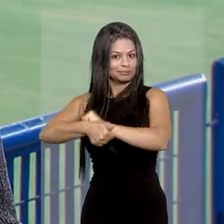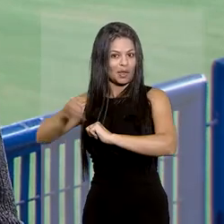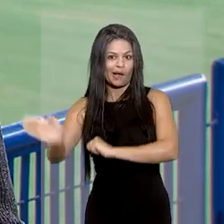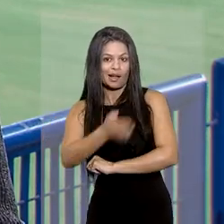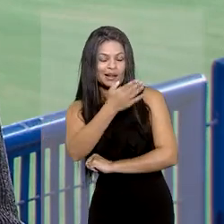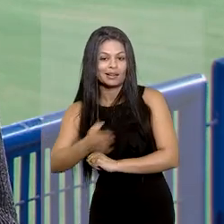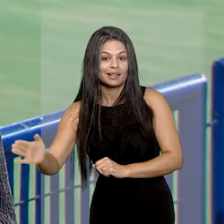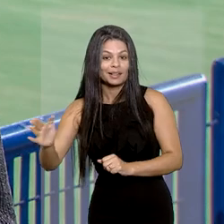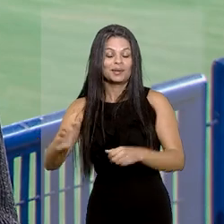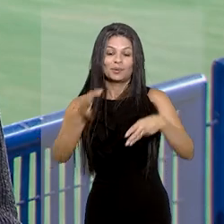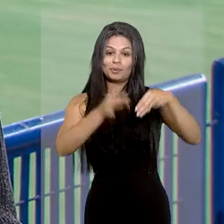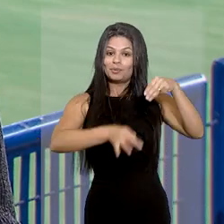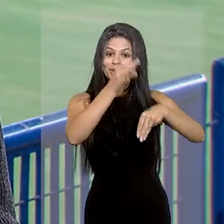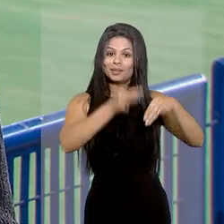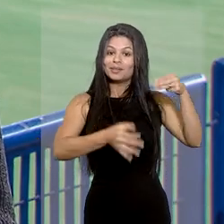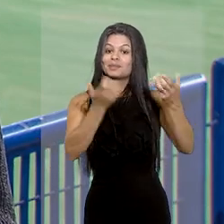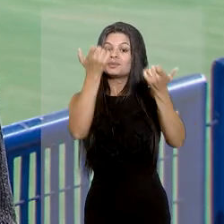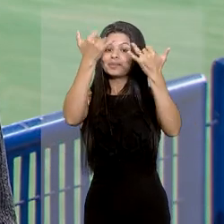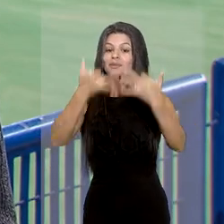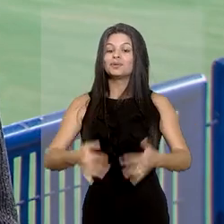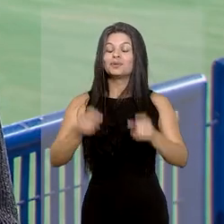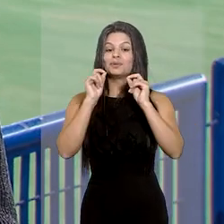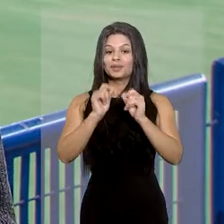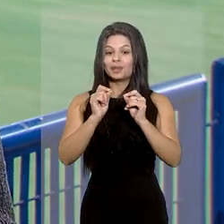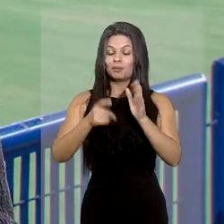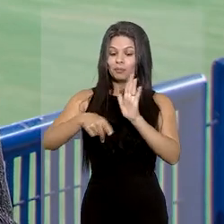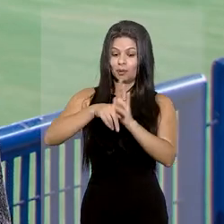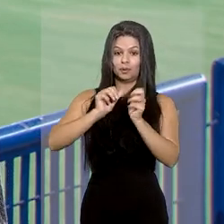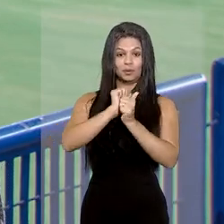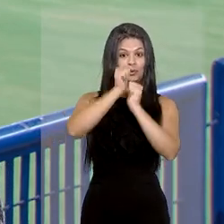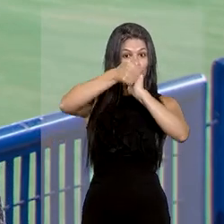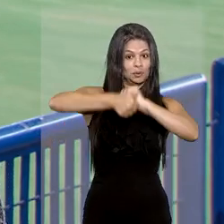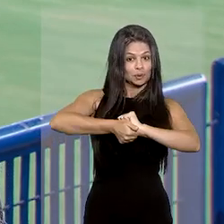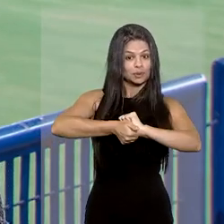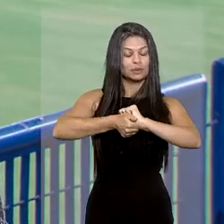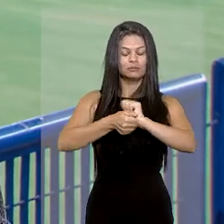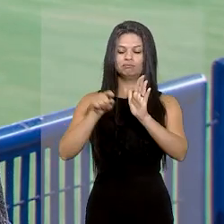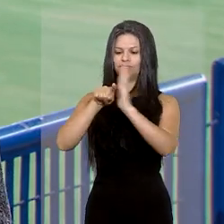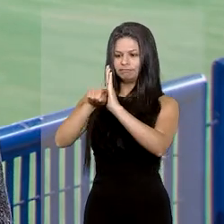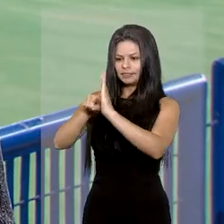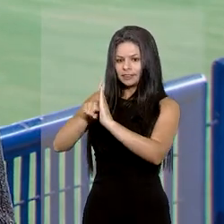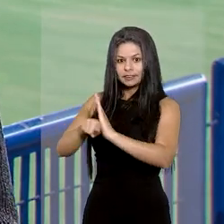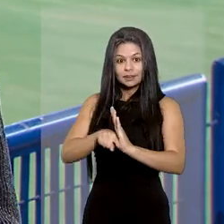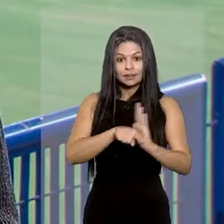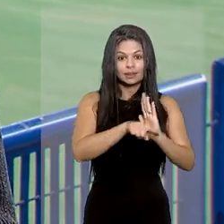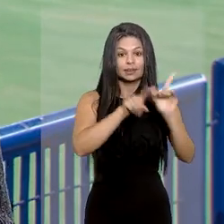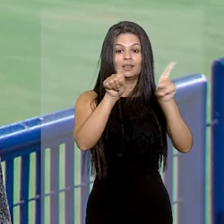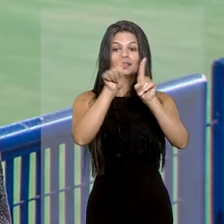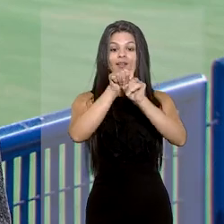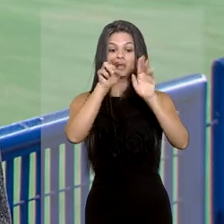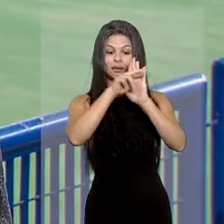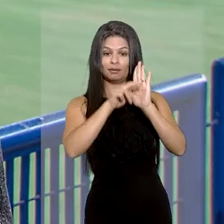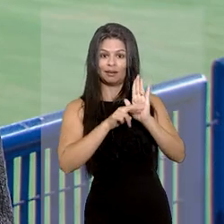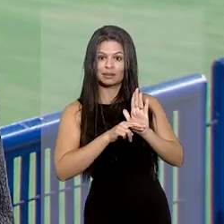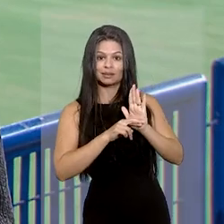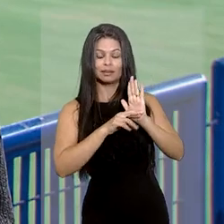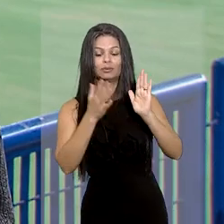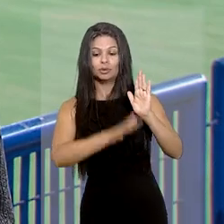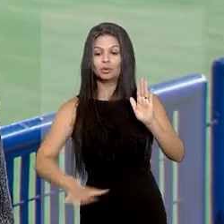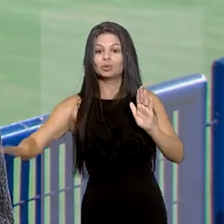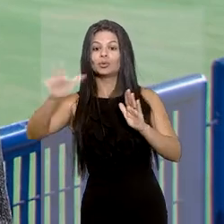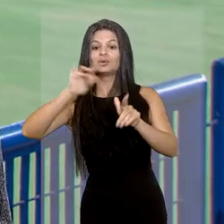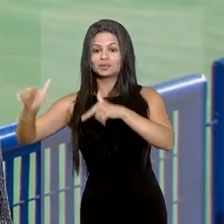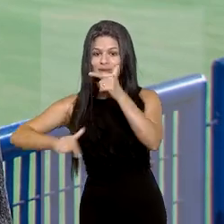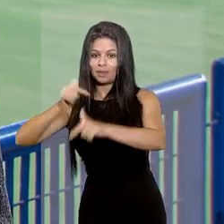arman Banjo me explicou que a simples caracterização de algo como desporto não legitima fiscalização e a regulação dos profissionais que o